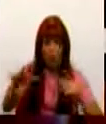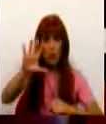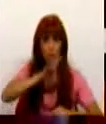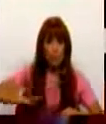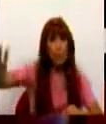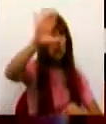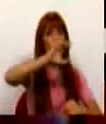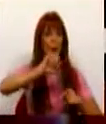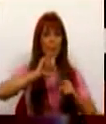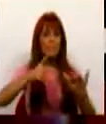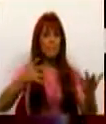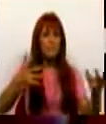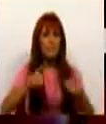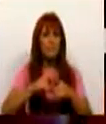país,